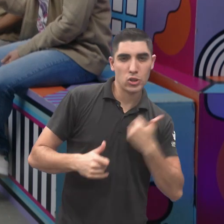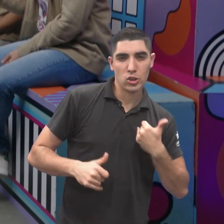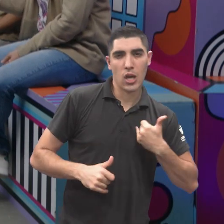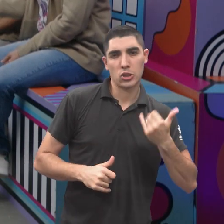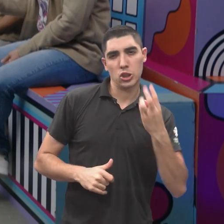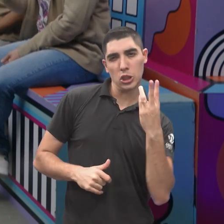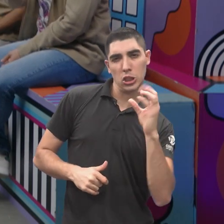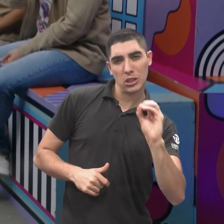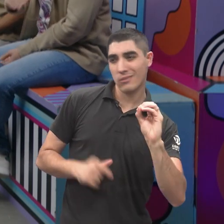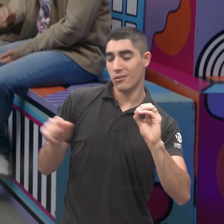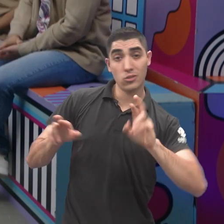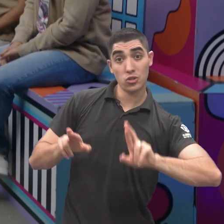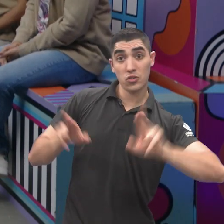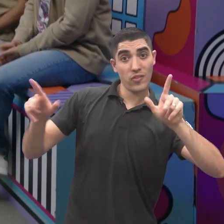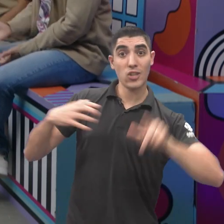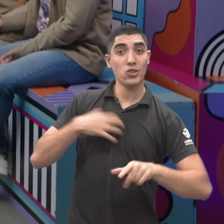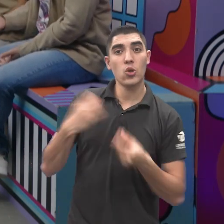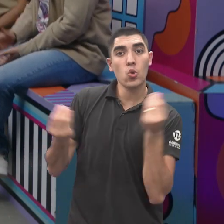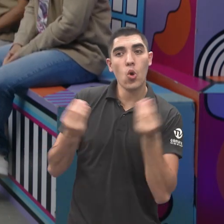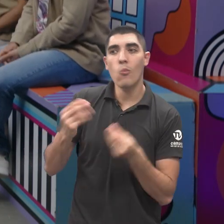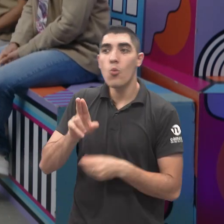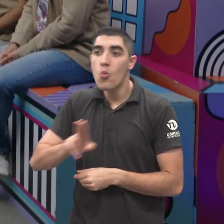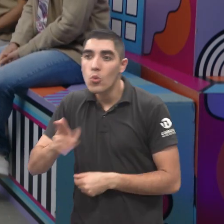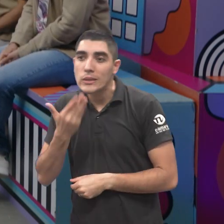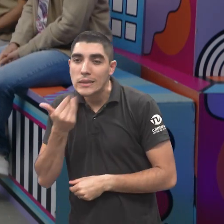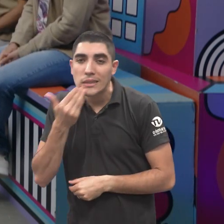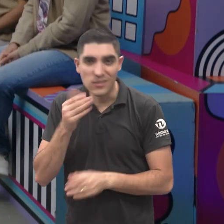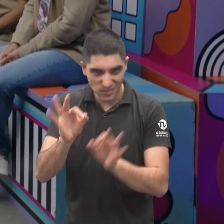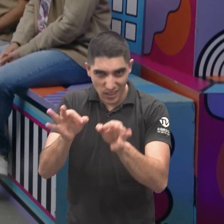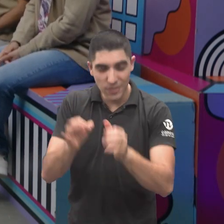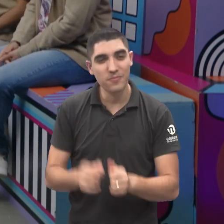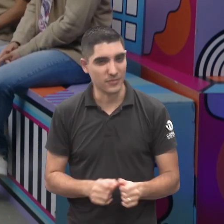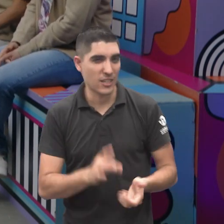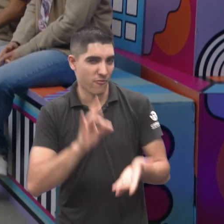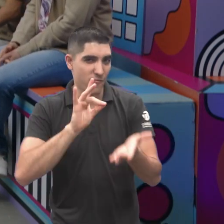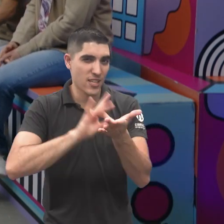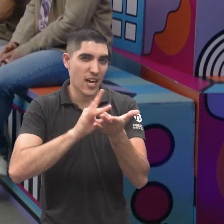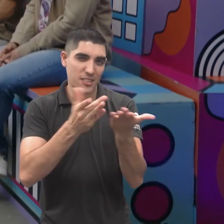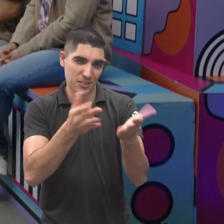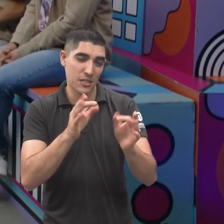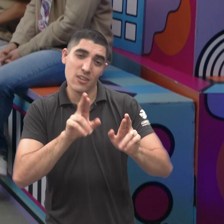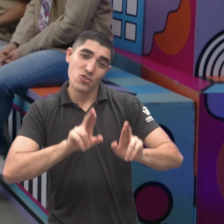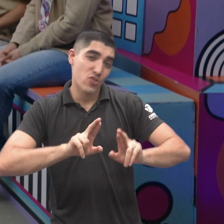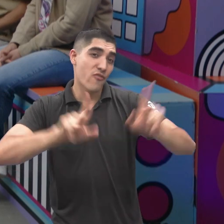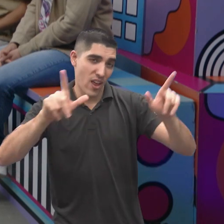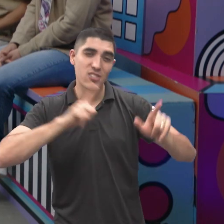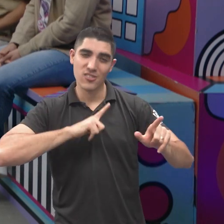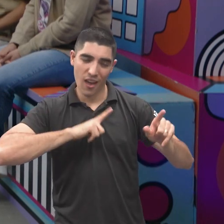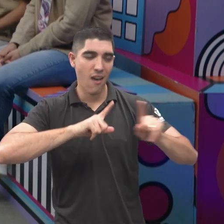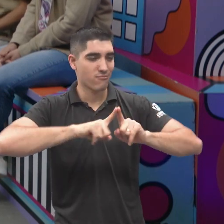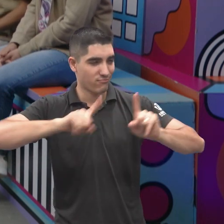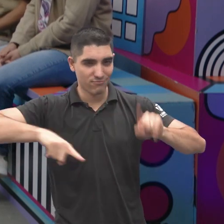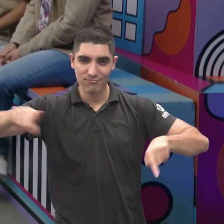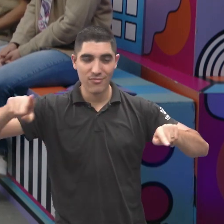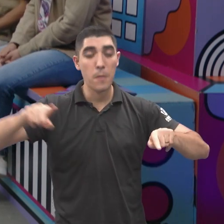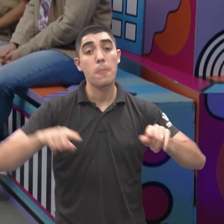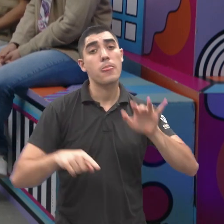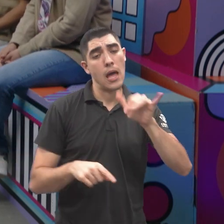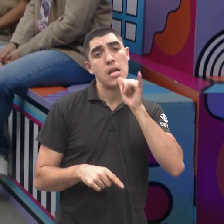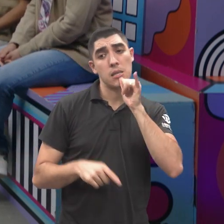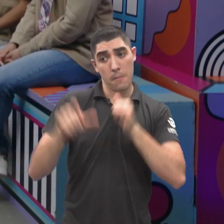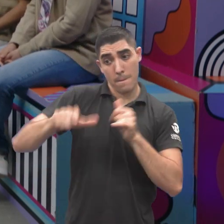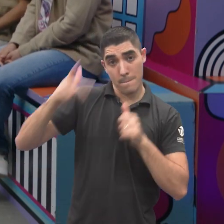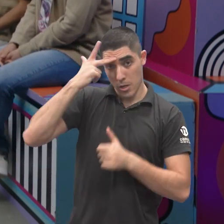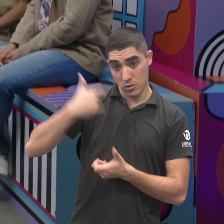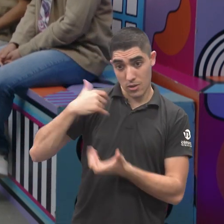30, que vai ser bem diferente da galera de 15, é ou não é? Sim, é verdade. Embora esse público venha se digitalizando ali com o decorrer